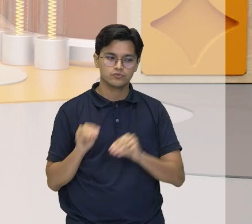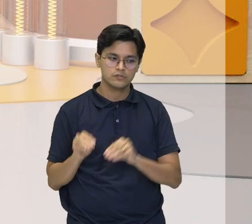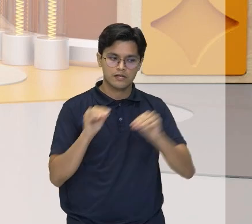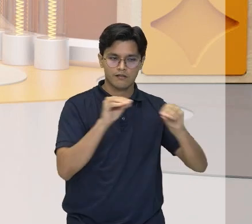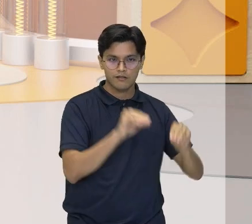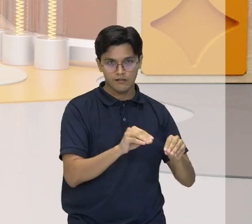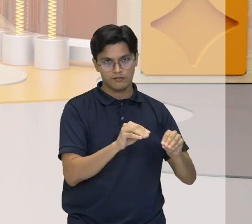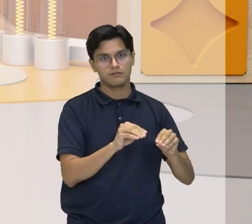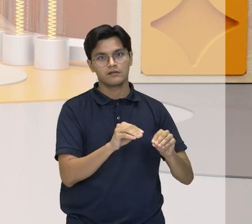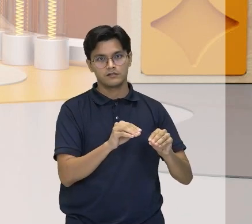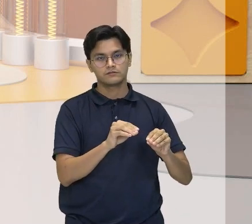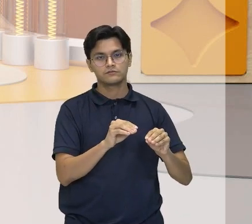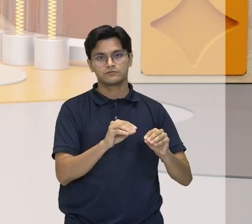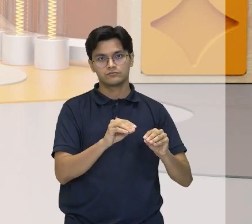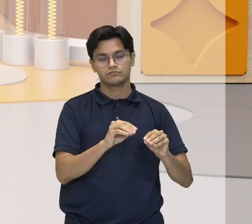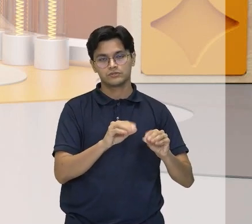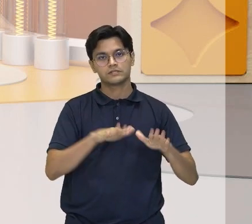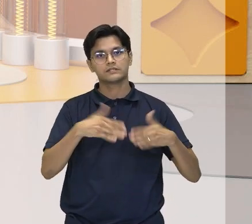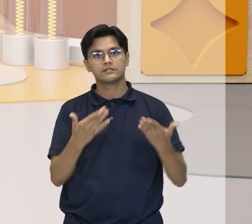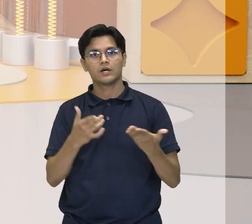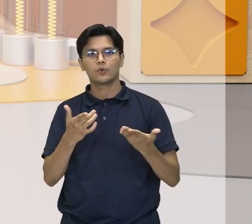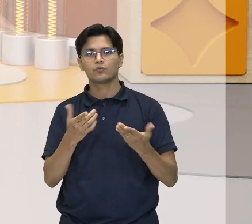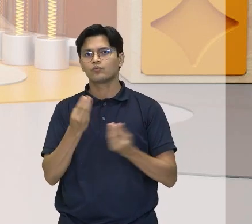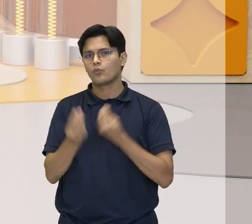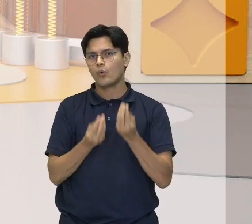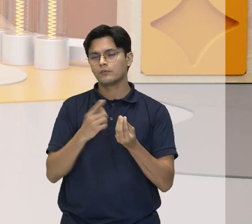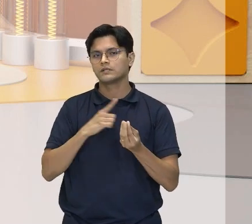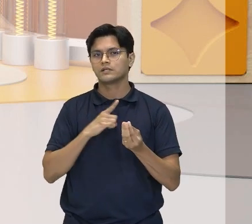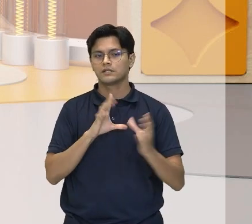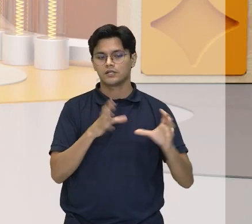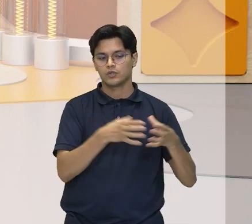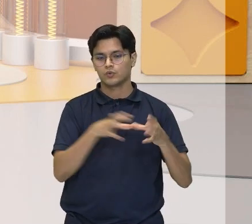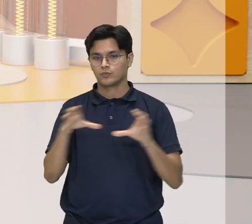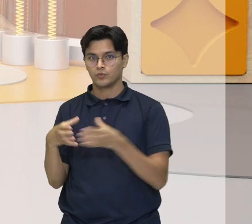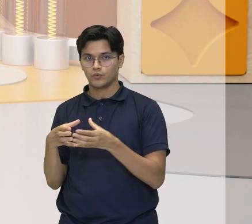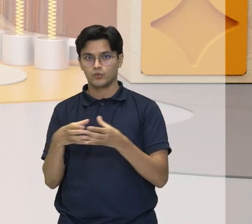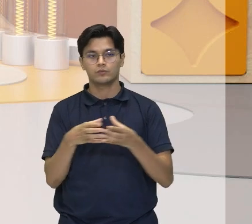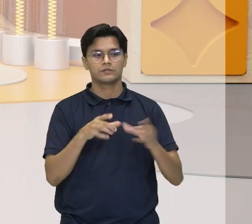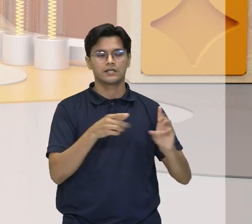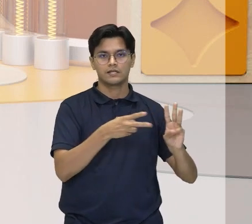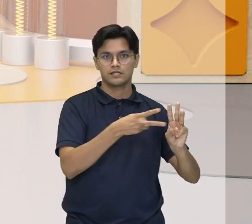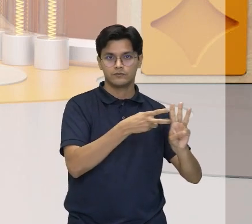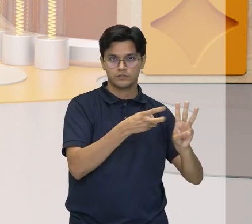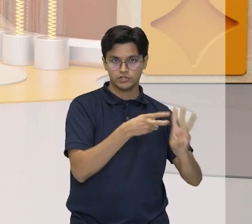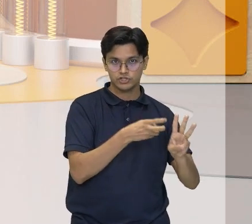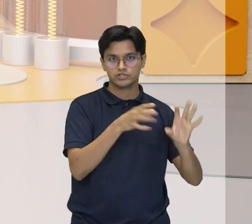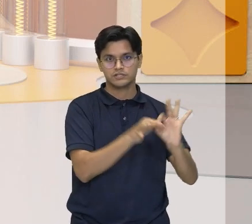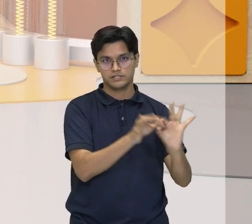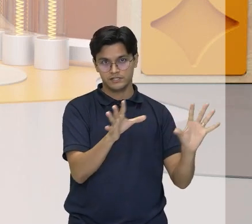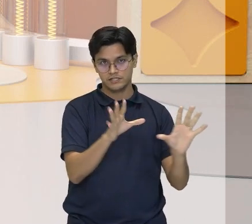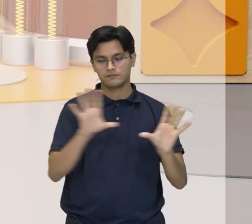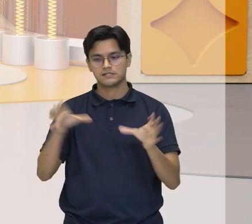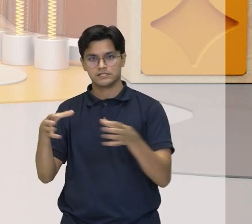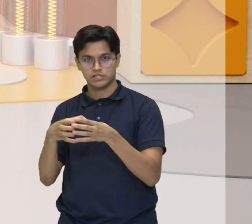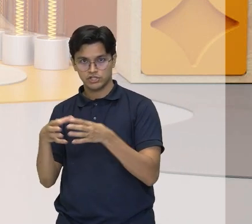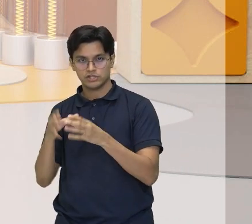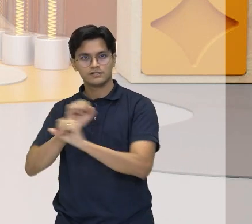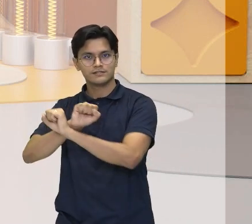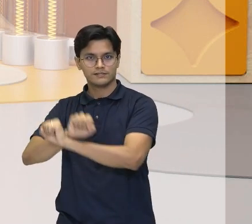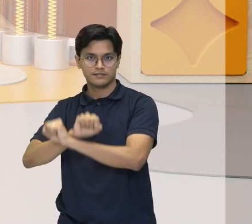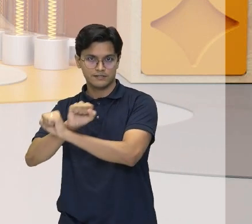categorias: os indígenas repartidos ou livres e os indígenas escravos. Então, os